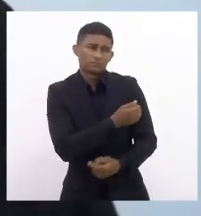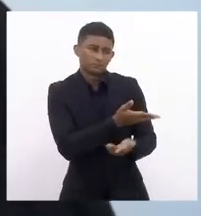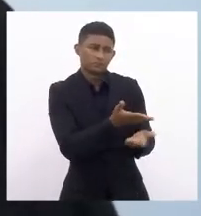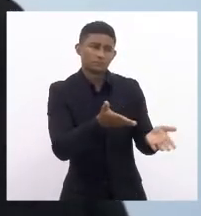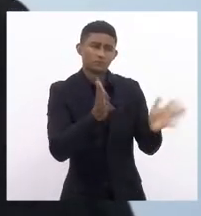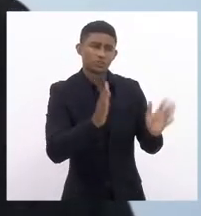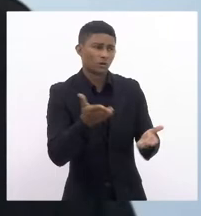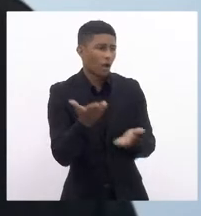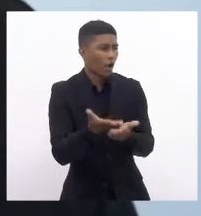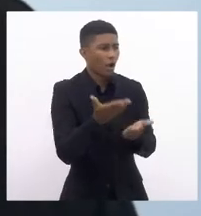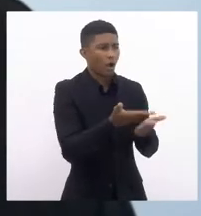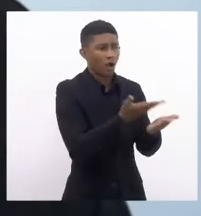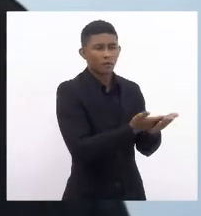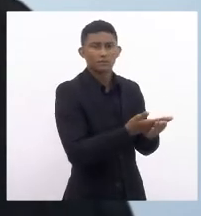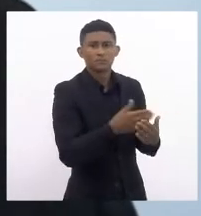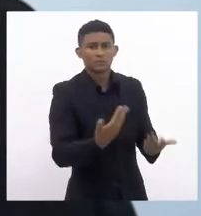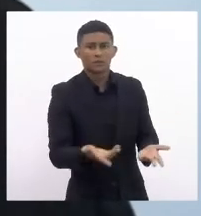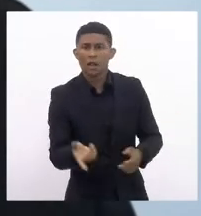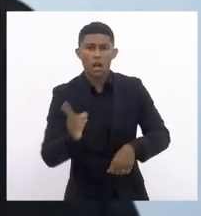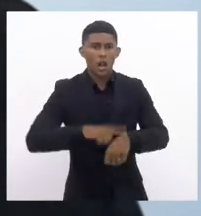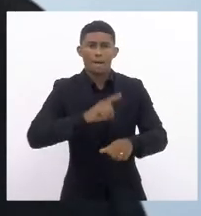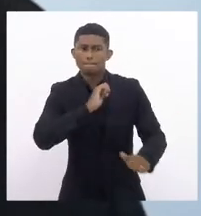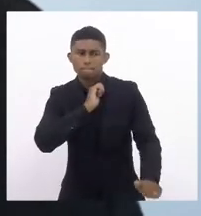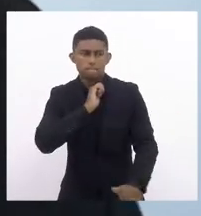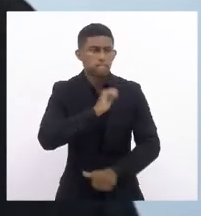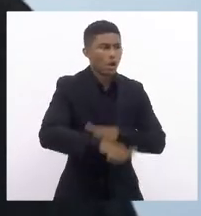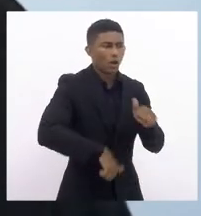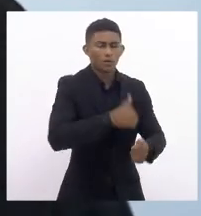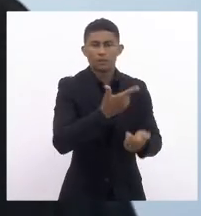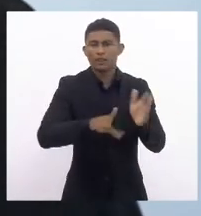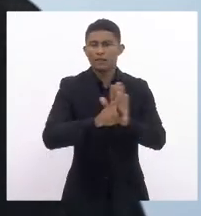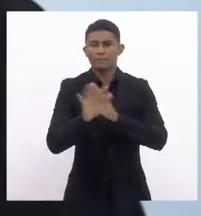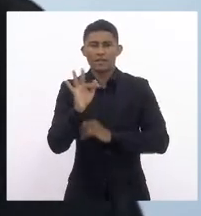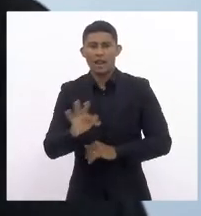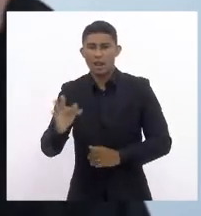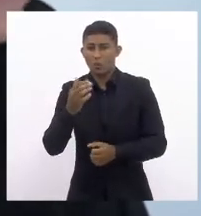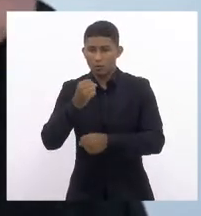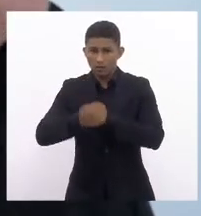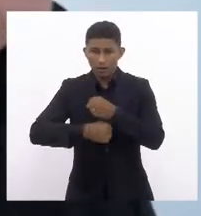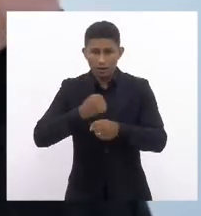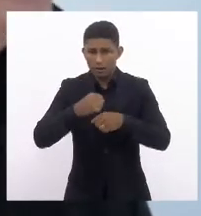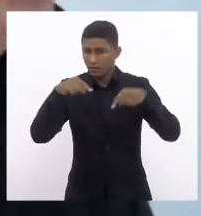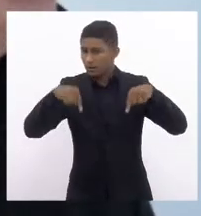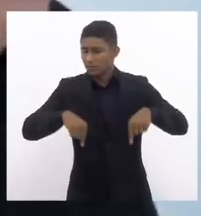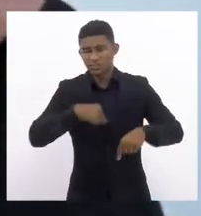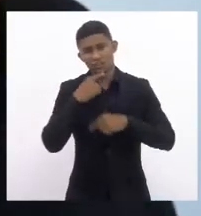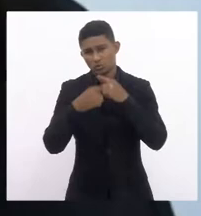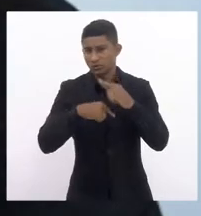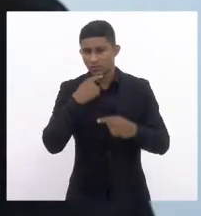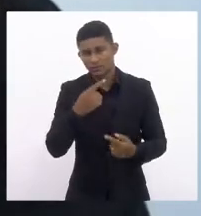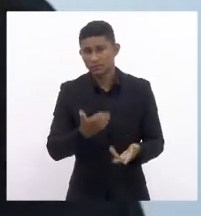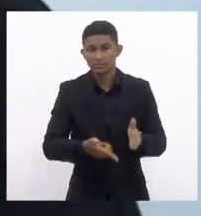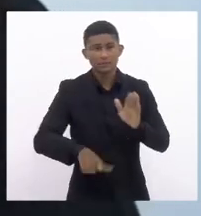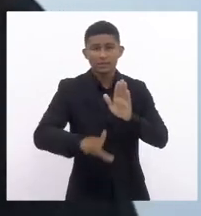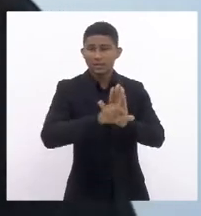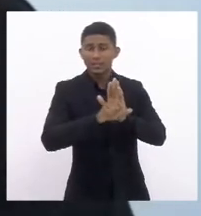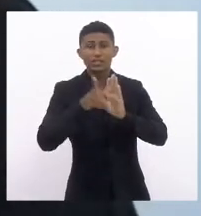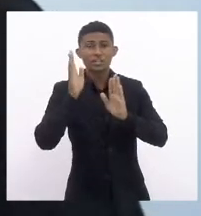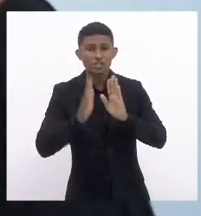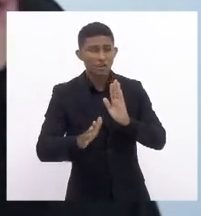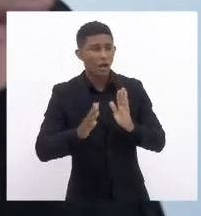fazer uma modificação dessa para seguir a lei federal? Esse ano não dá. Então, não pode a lei ser cumprida na hora que assina a